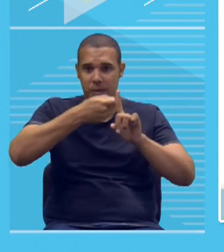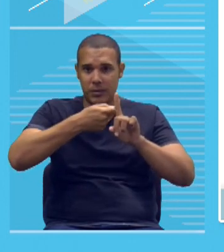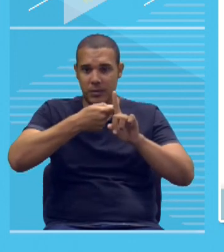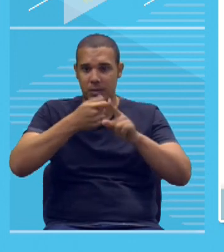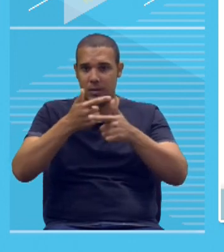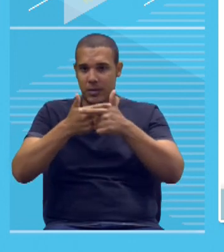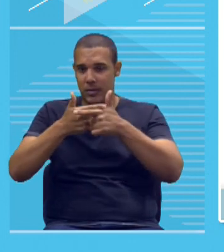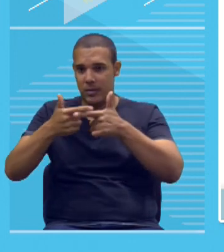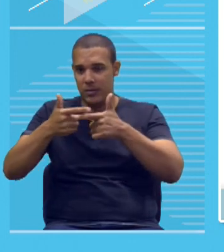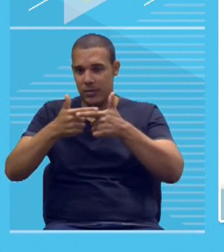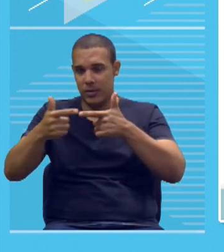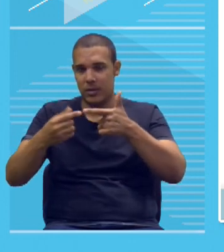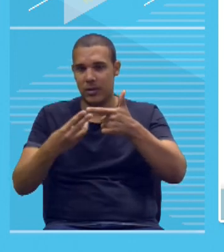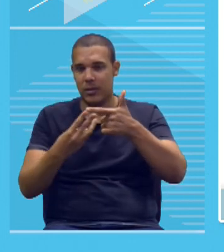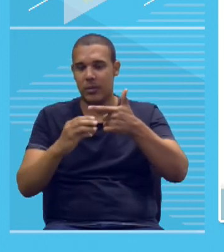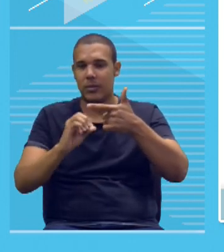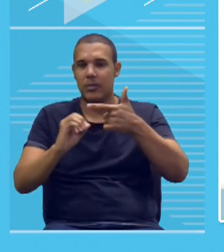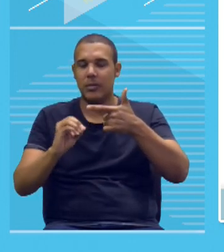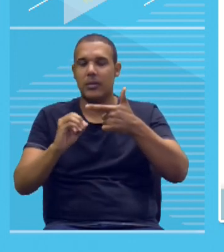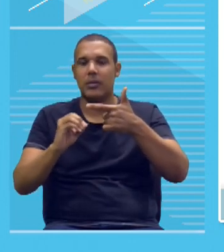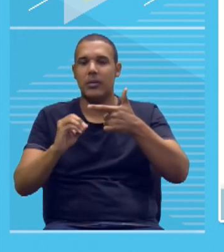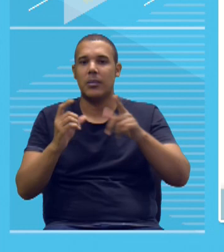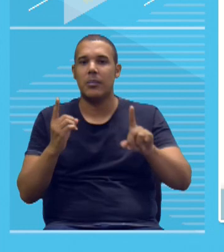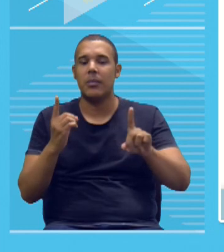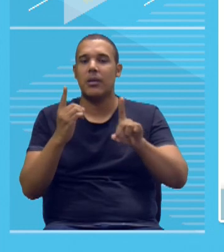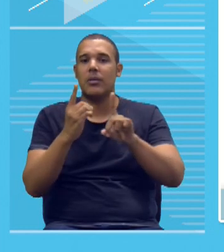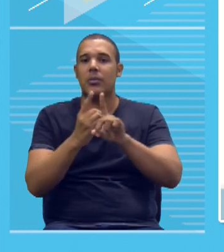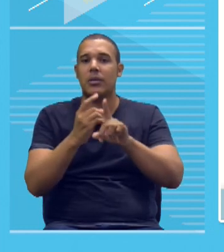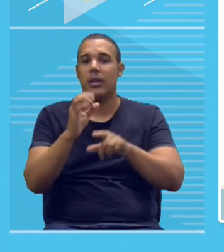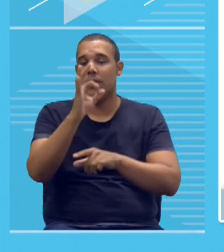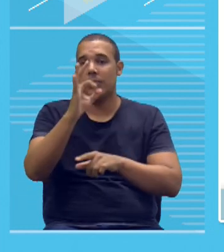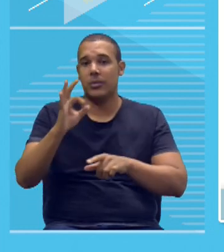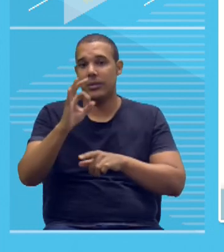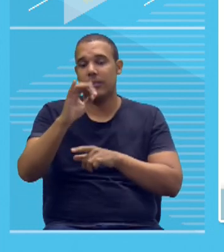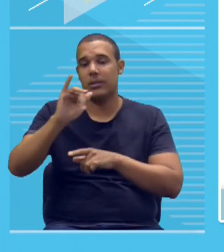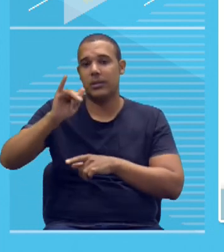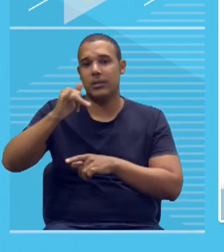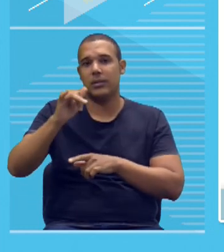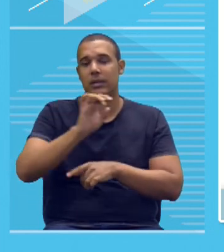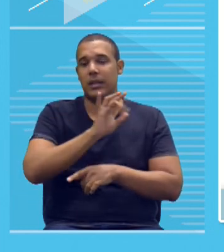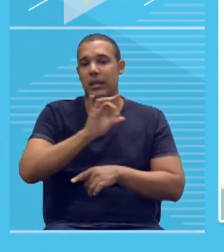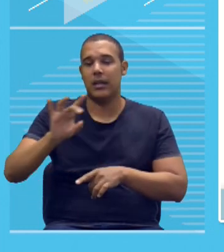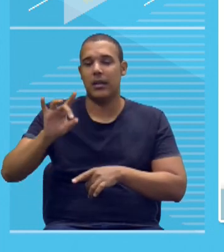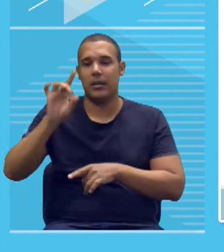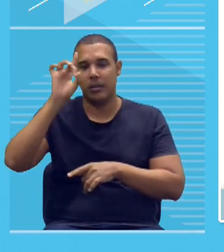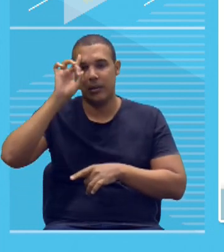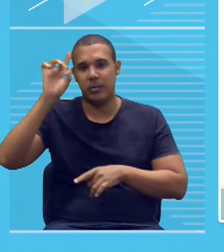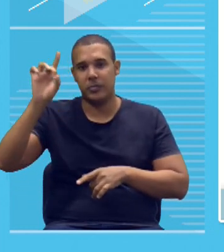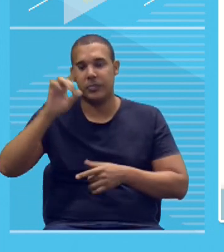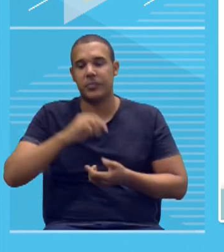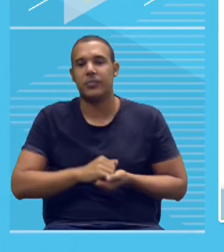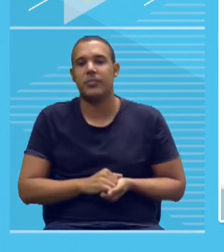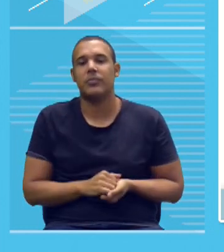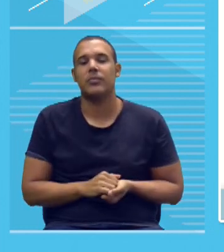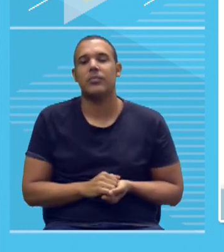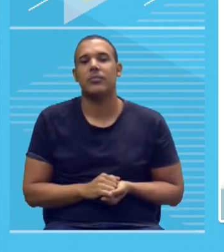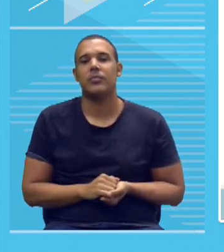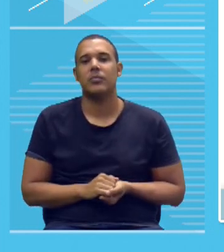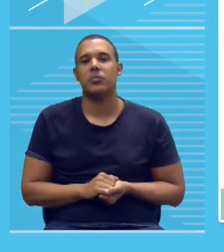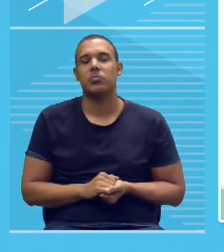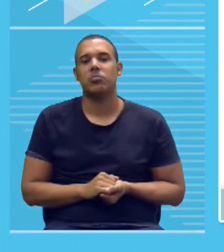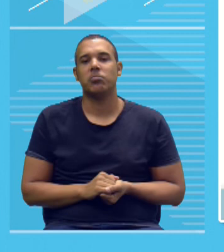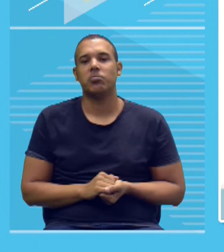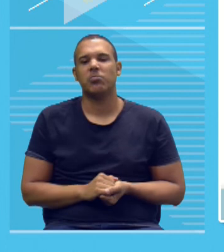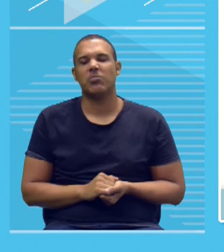dividir por 30 que é para saber quantos por cento de juros ele coloque em cada dia Quantos por cento de juros ele